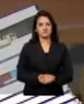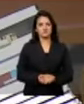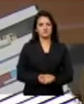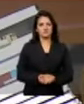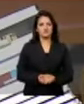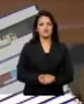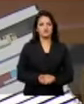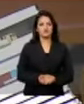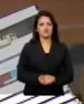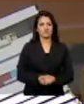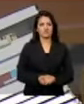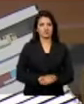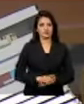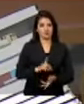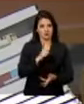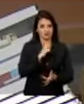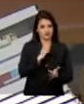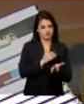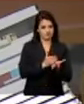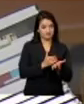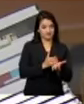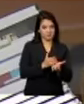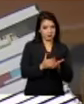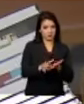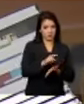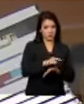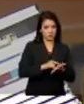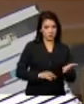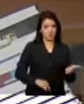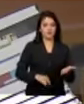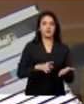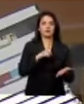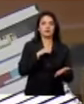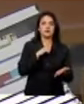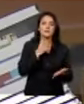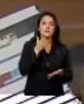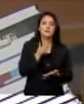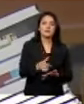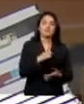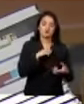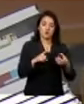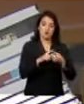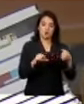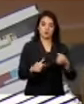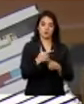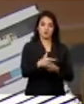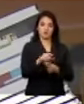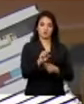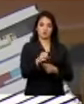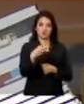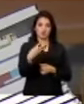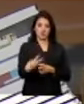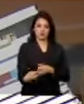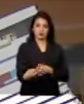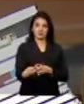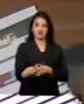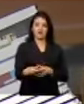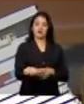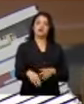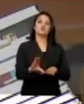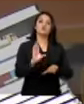a partir dessa peça, postula seja atribuída ao artigo 283, cabeça do Código de Processo